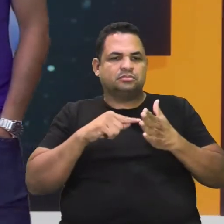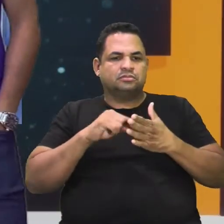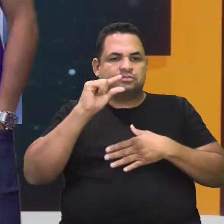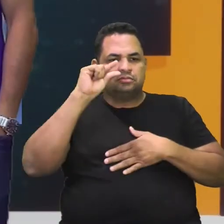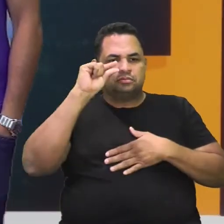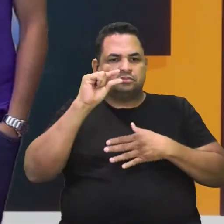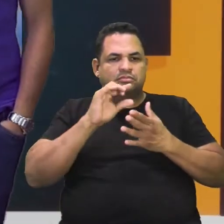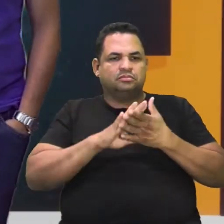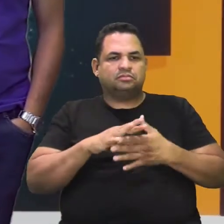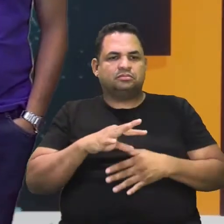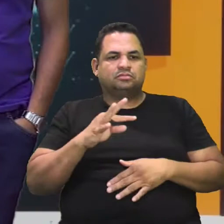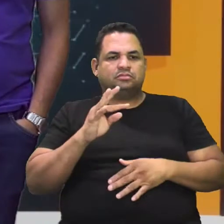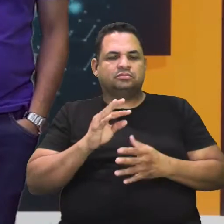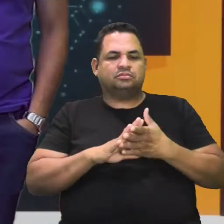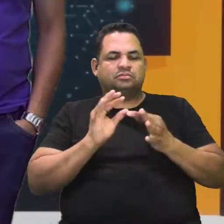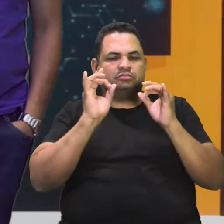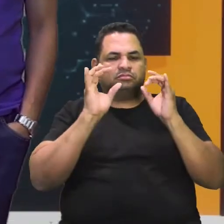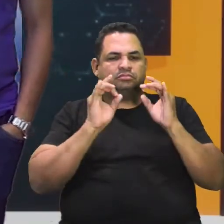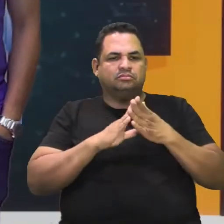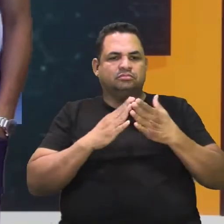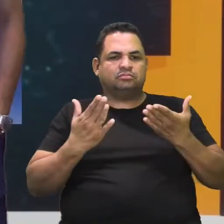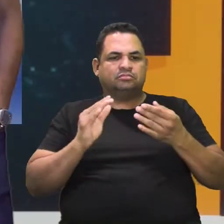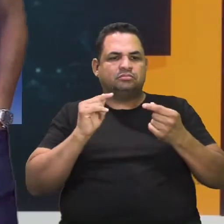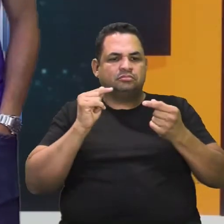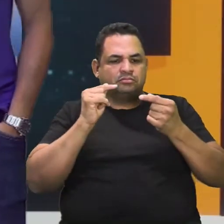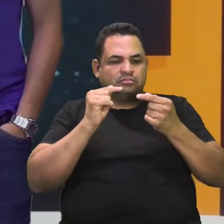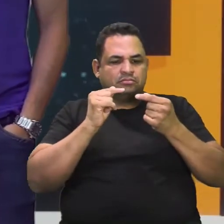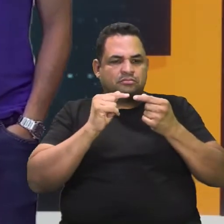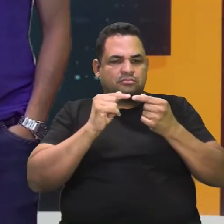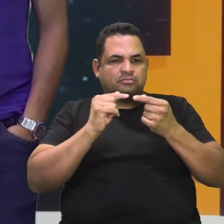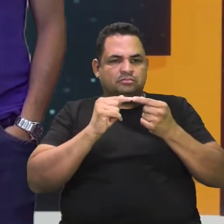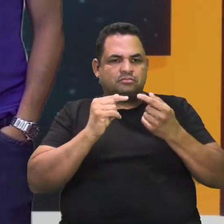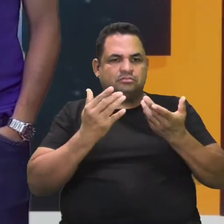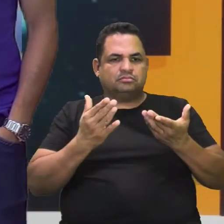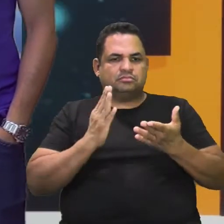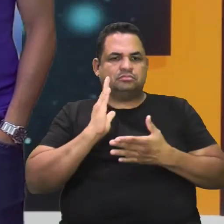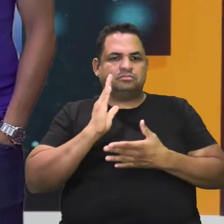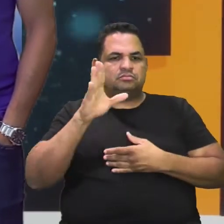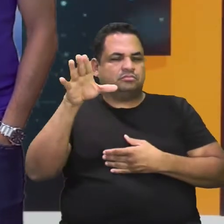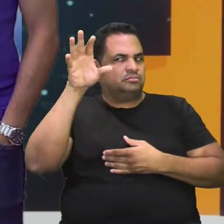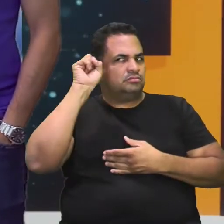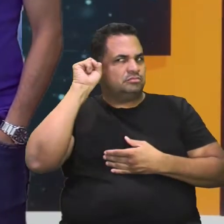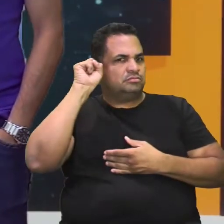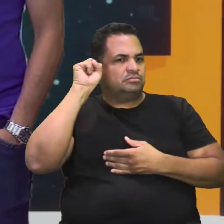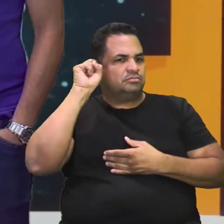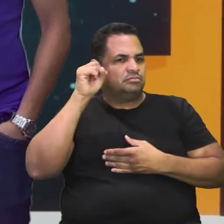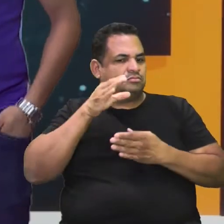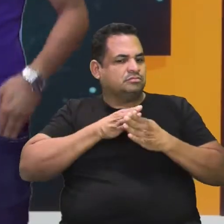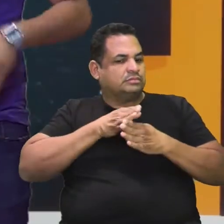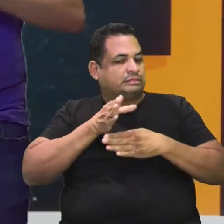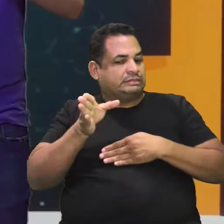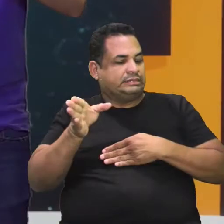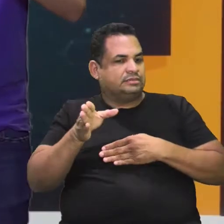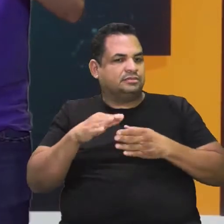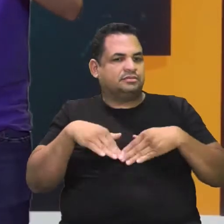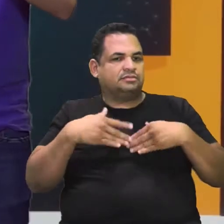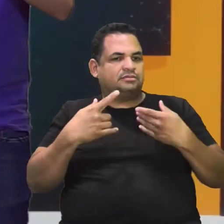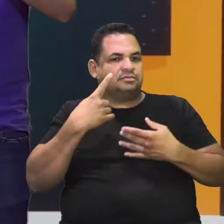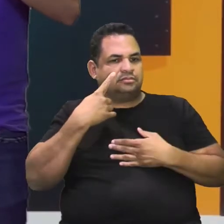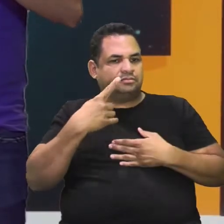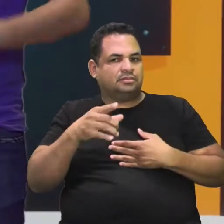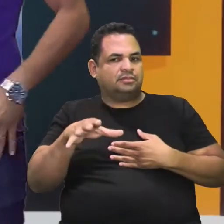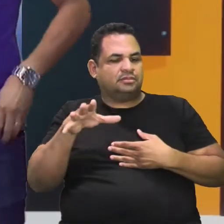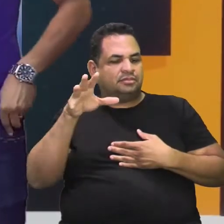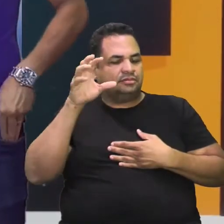É quando toca só por um detalhezinho, né? Dá aquela trincadinha. Já ouviu aquela frase saída pela tangente? Quando